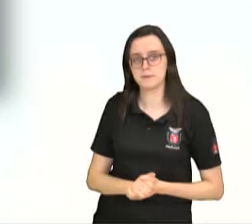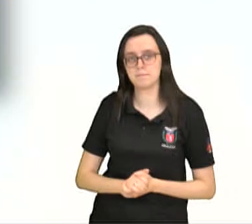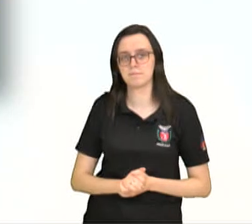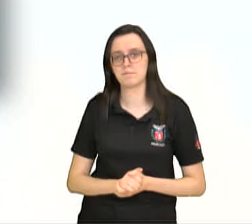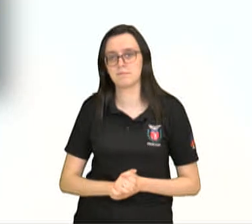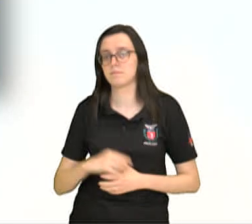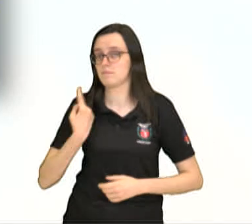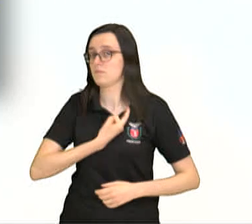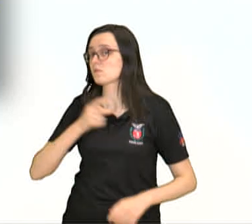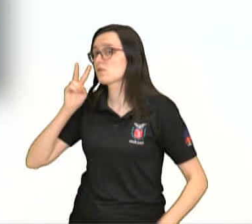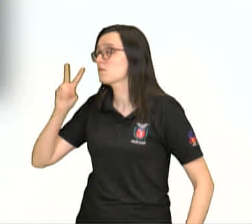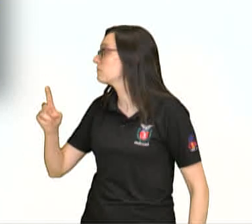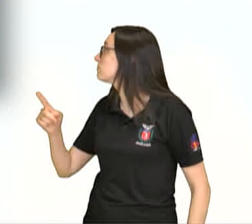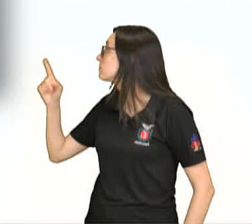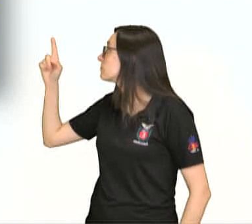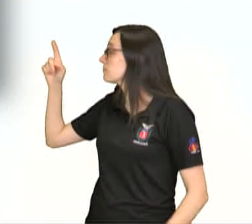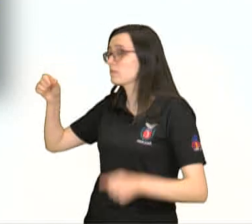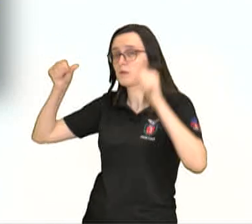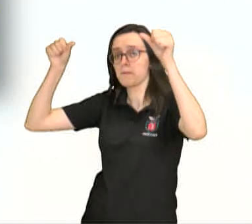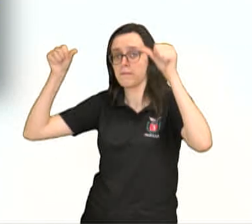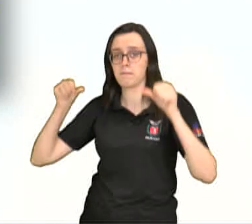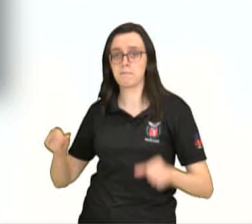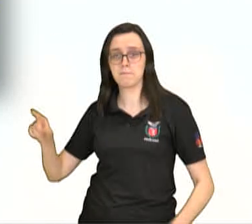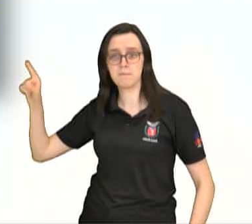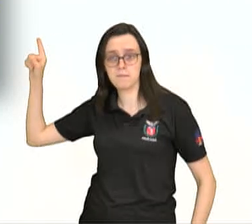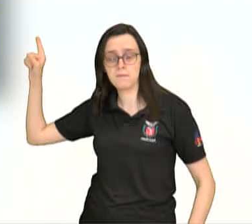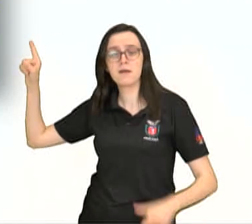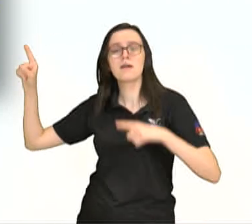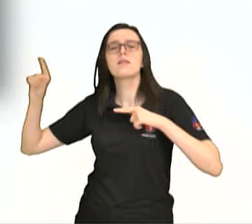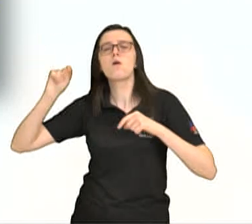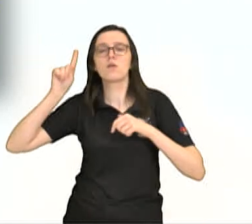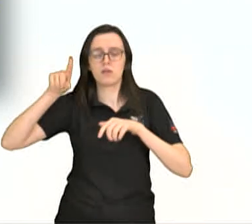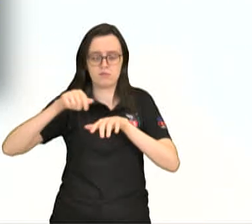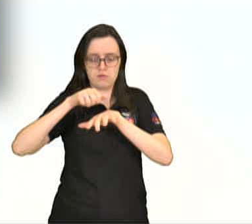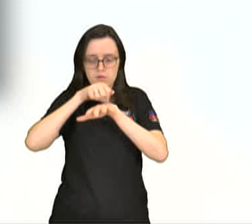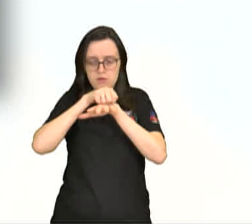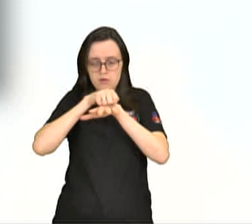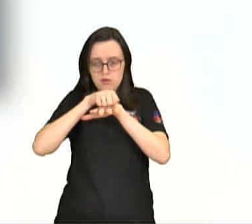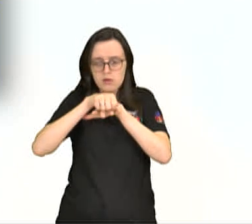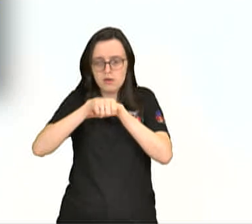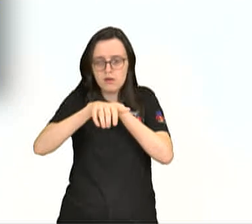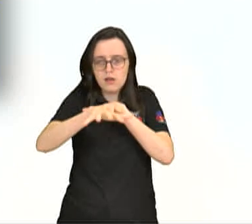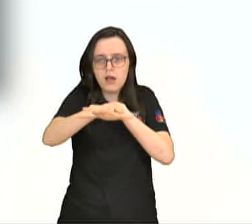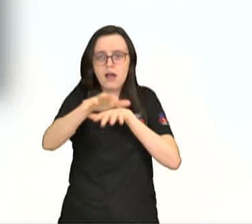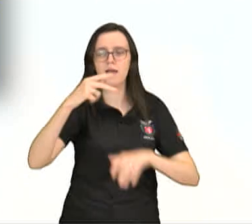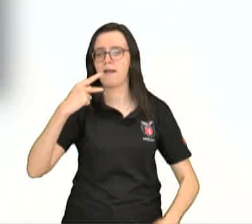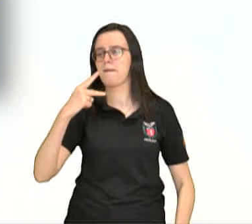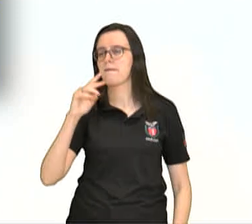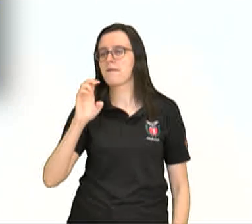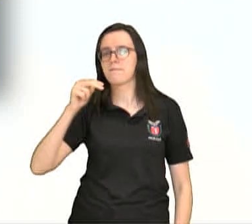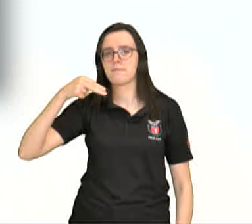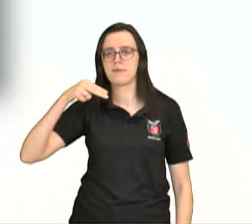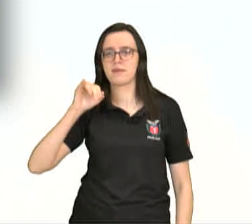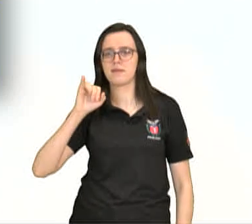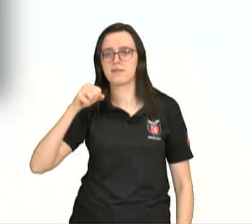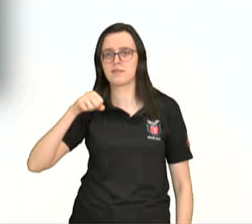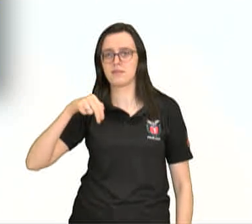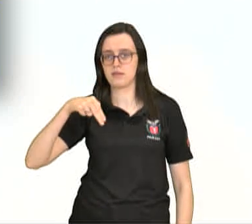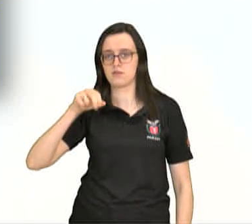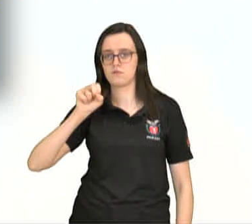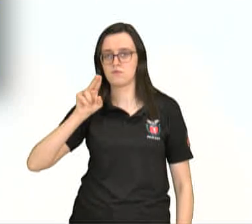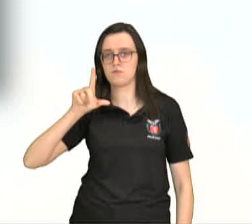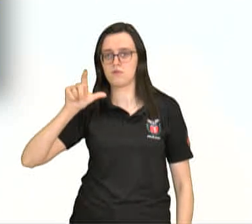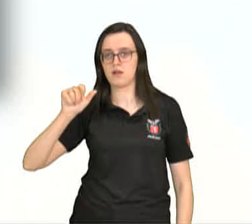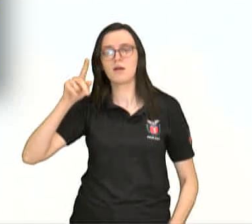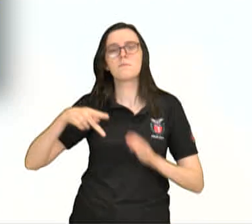aqui, neste mapa, a Península Itálica, tá? Então, essa porção de terra que ela sai do continente, né? A